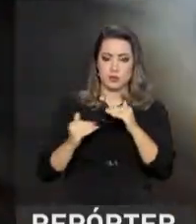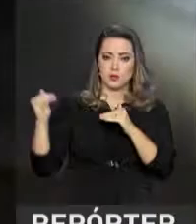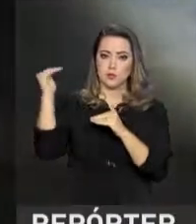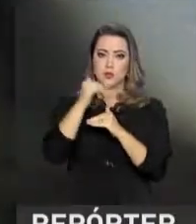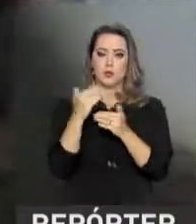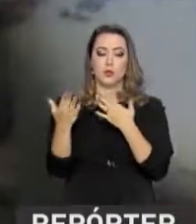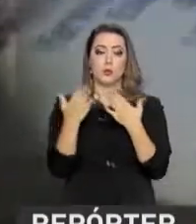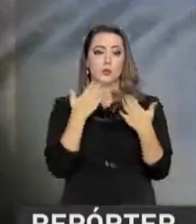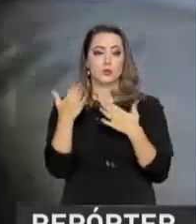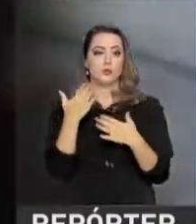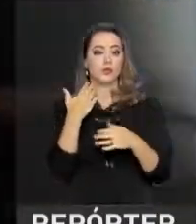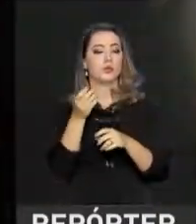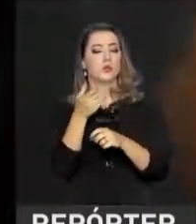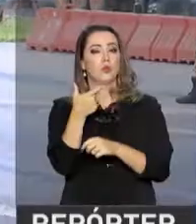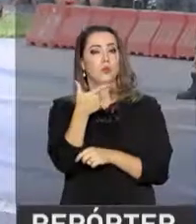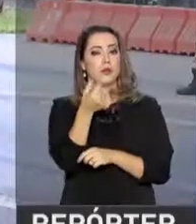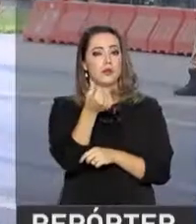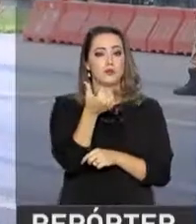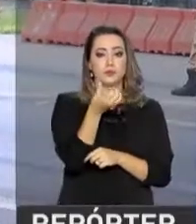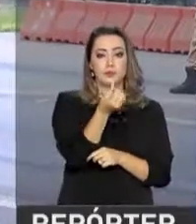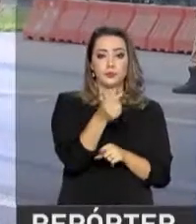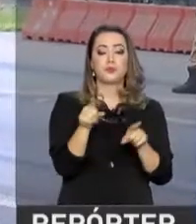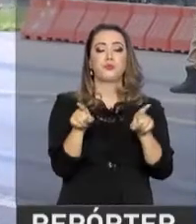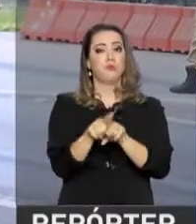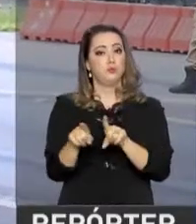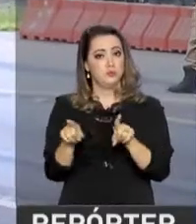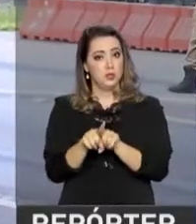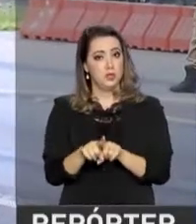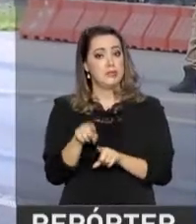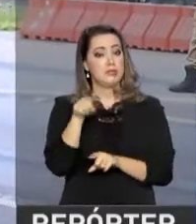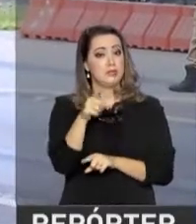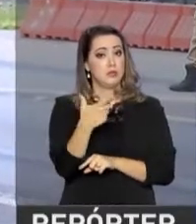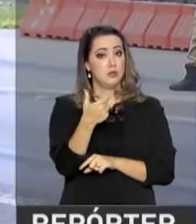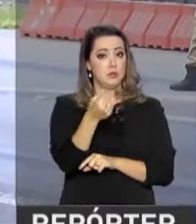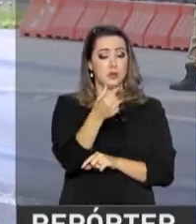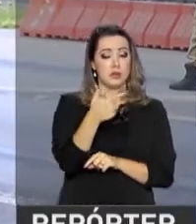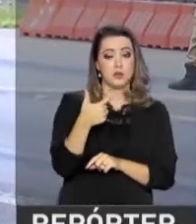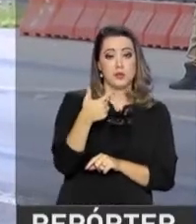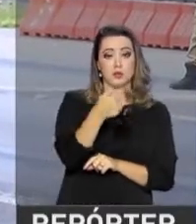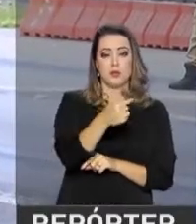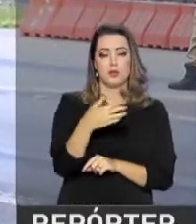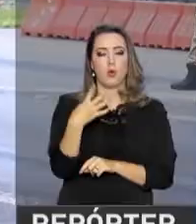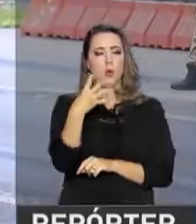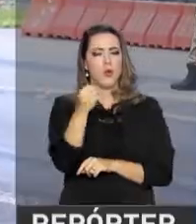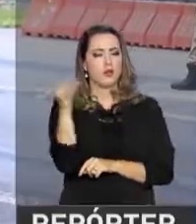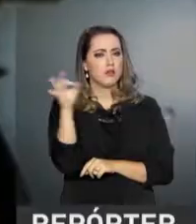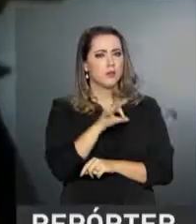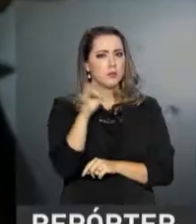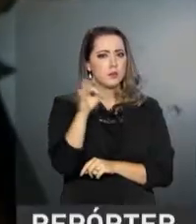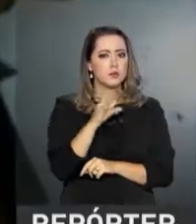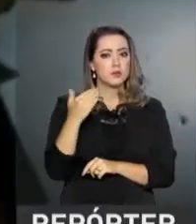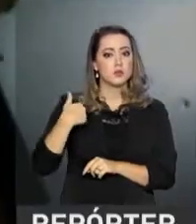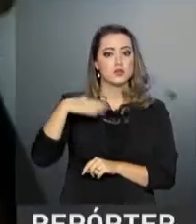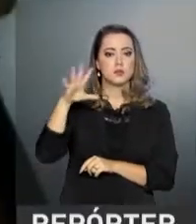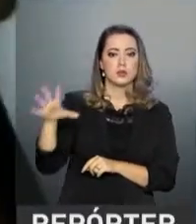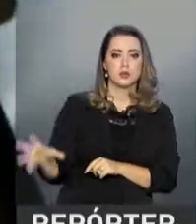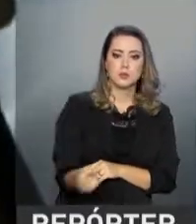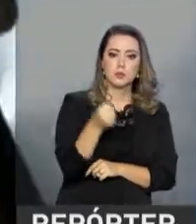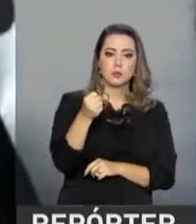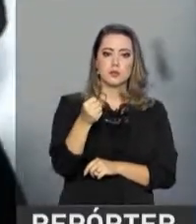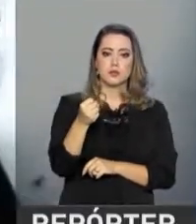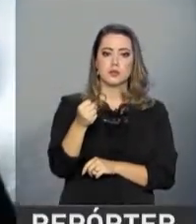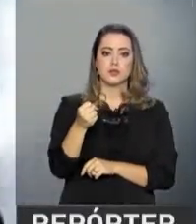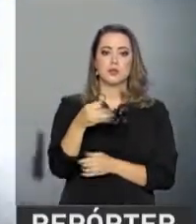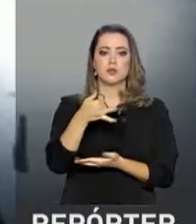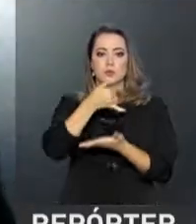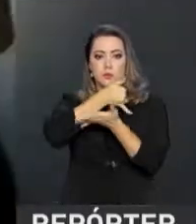em 2016 também em 2017 aumentou em 40% a quantidade de cocaína